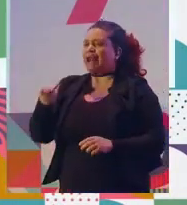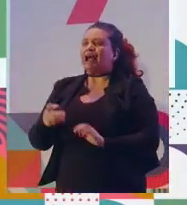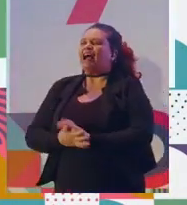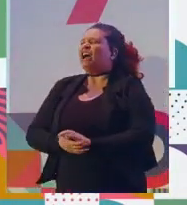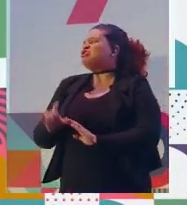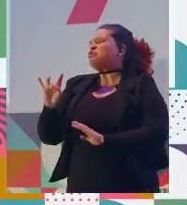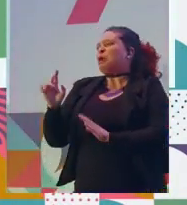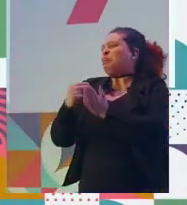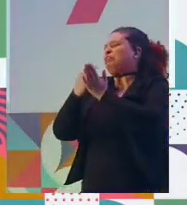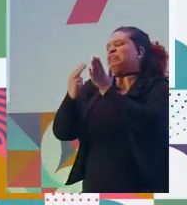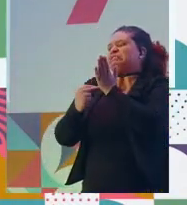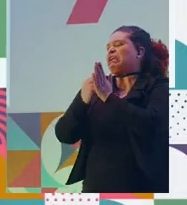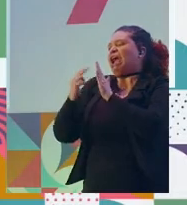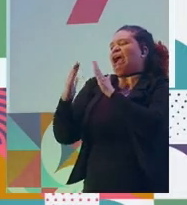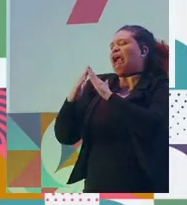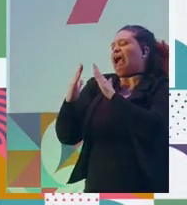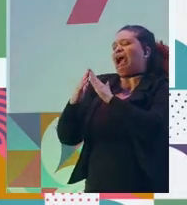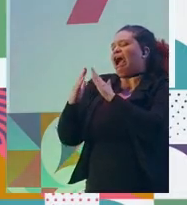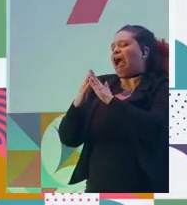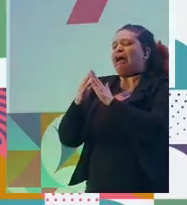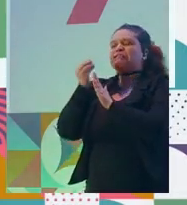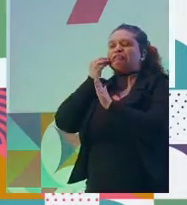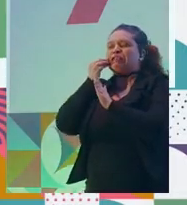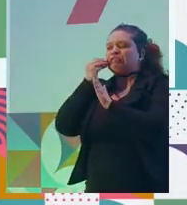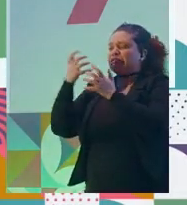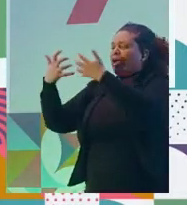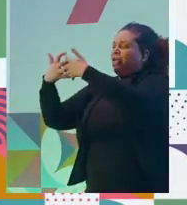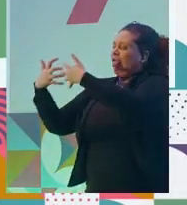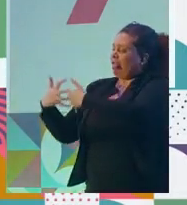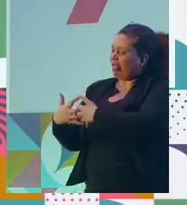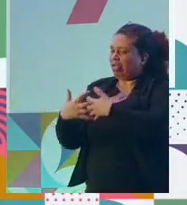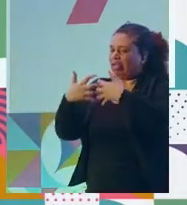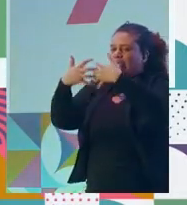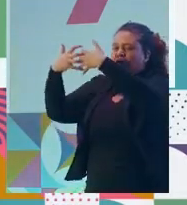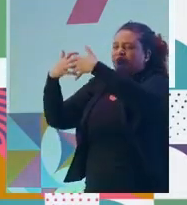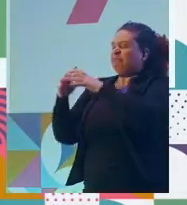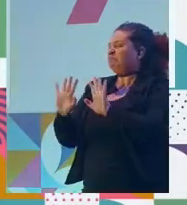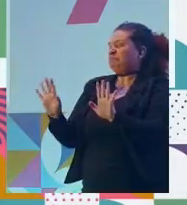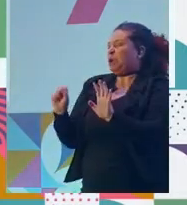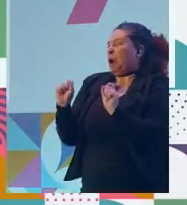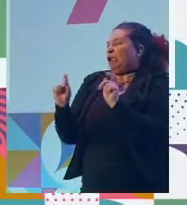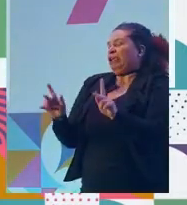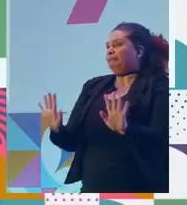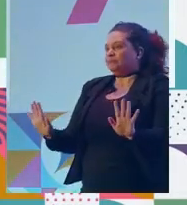umas casinhas, como os componentes são integrados e tudo certo. Hoje nós temos